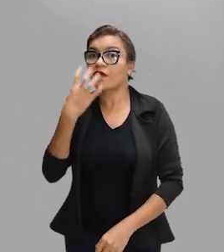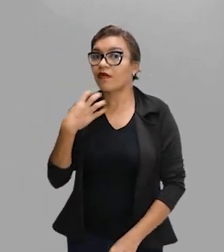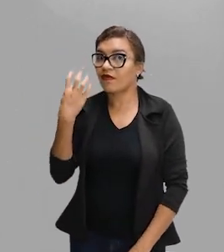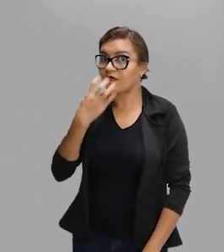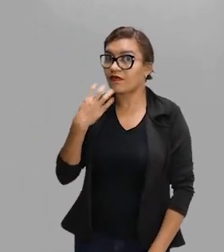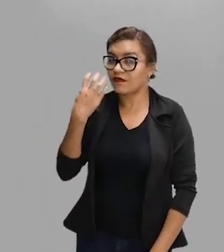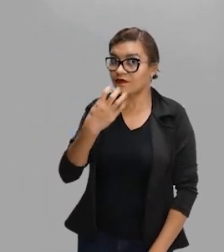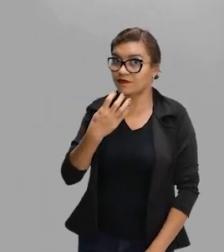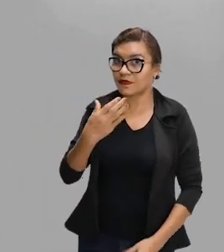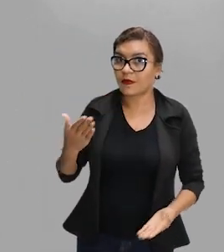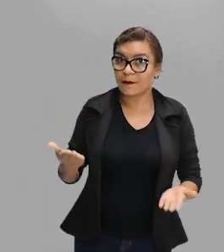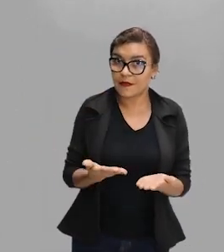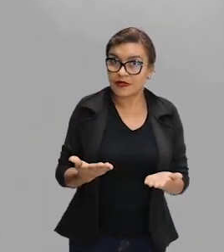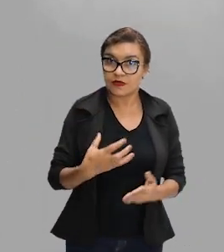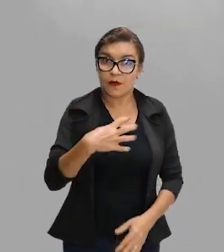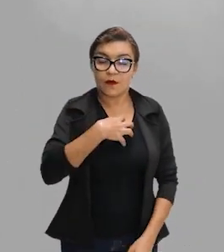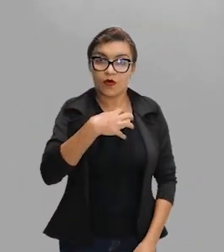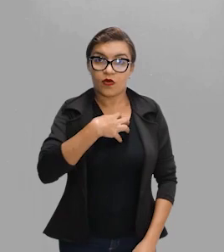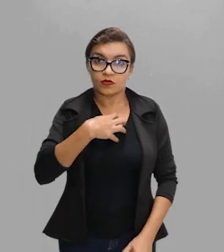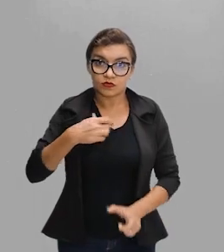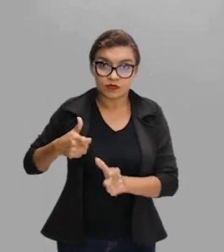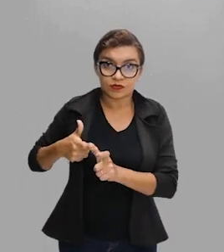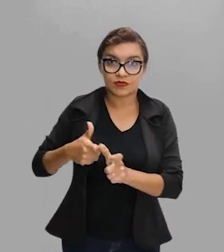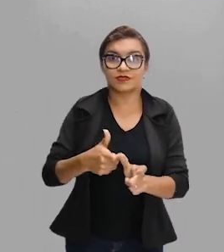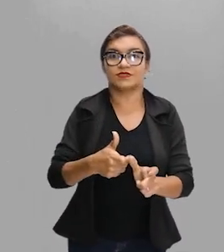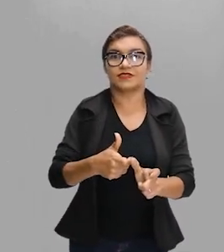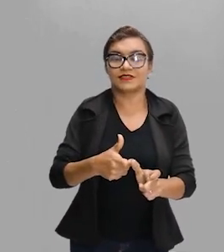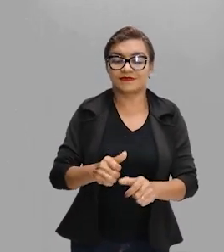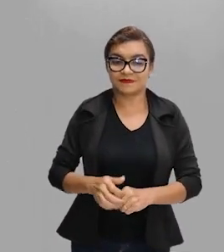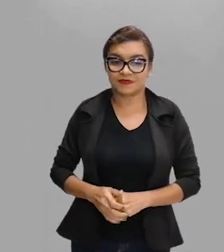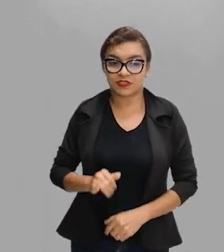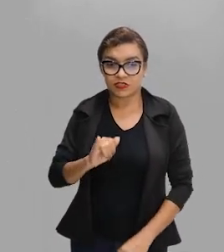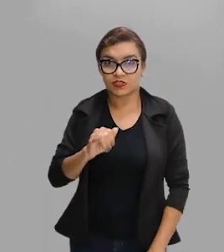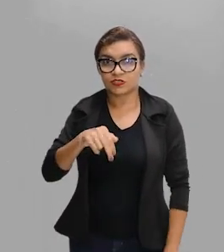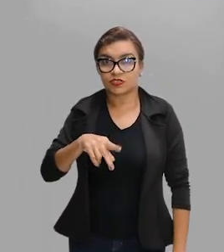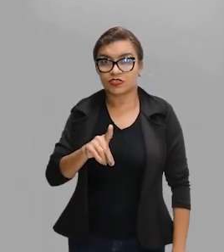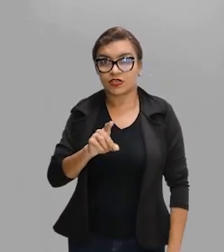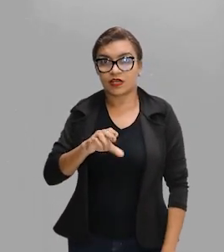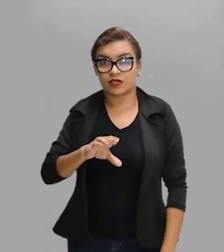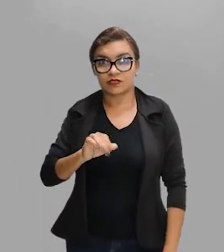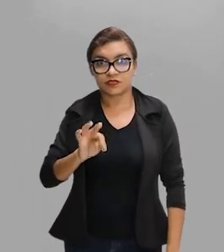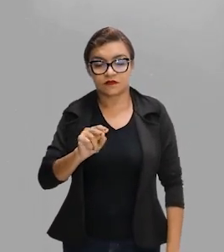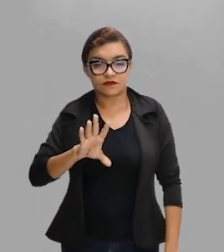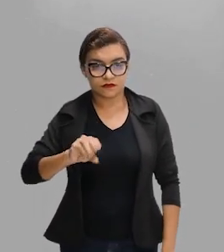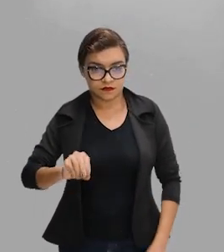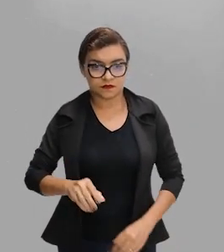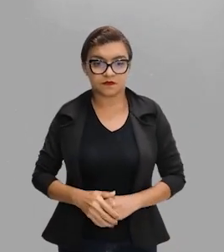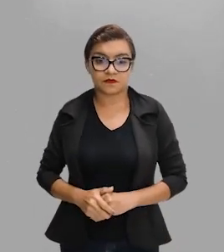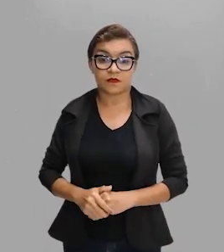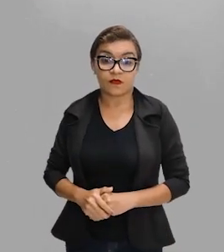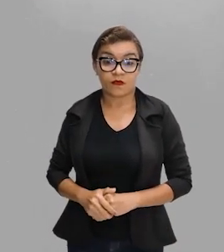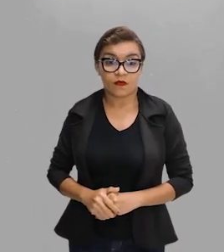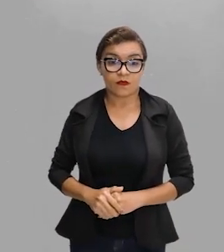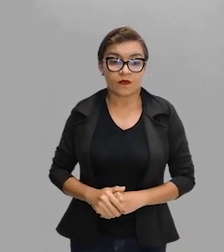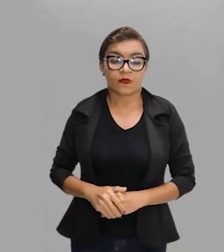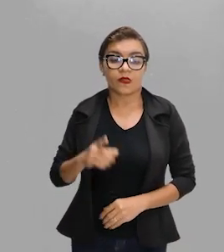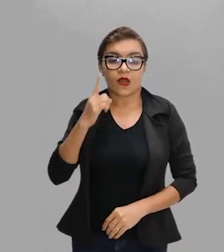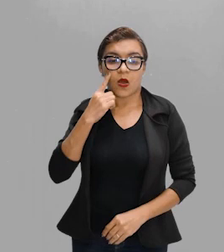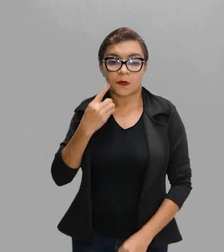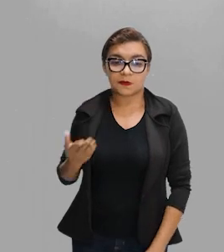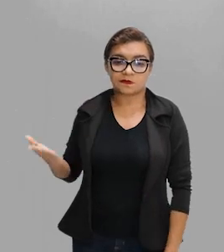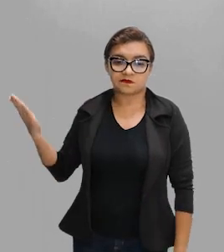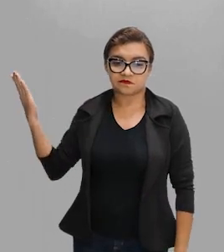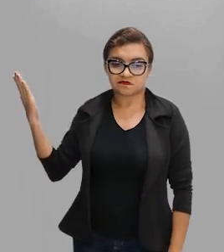do plural no presente do modo indicativo. Aí eu tenho um outro exemplo. Eu trabalho em